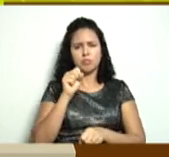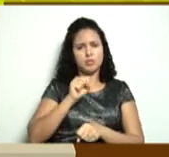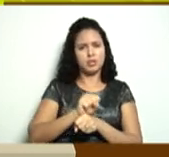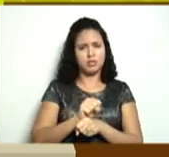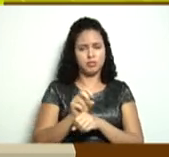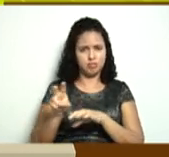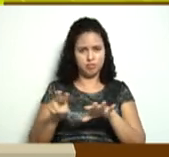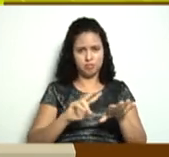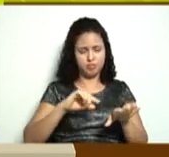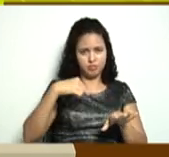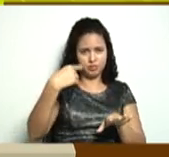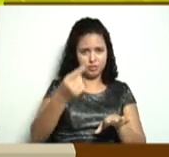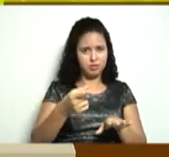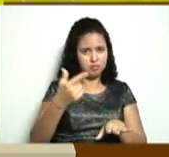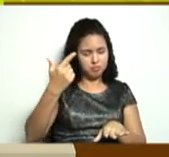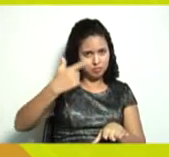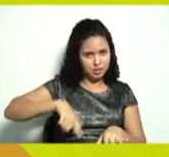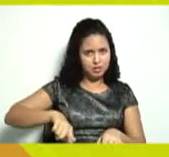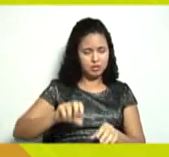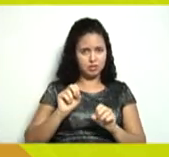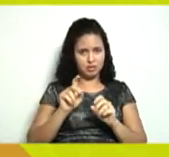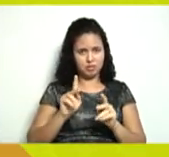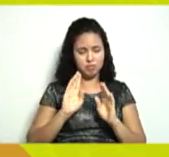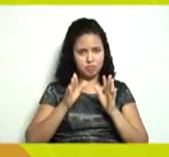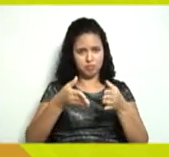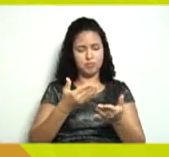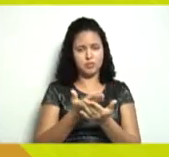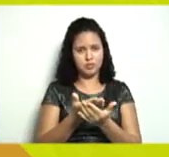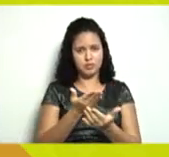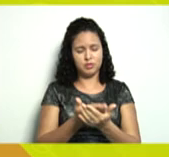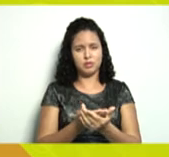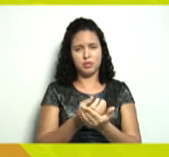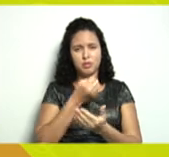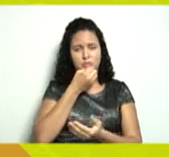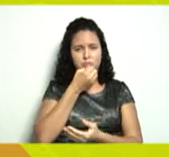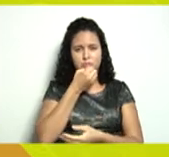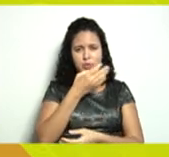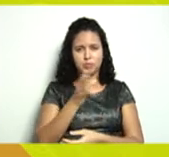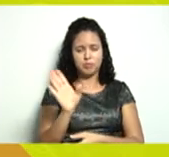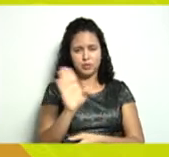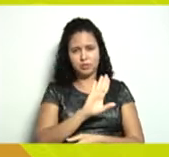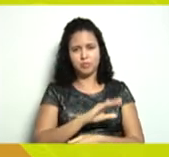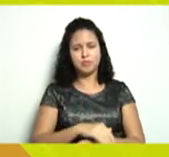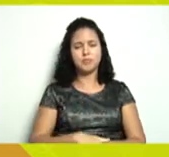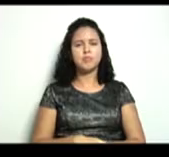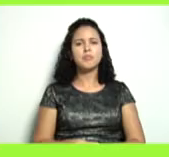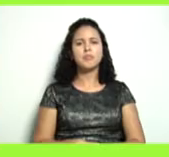e semana que vem tem mais. Foquem nos estudos sempre, viu? Tchau!